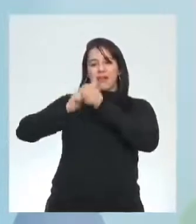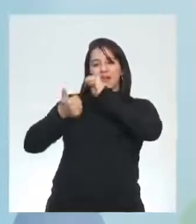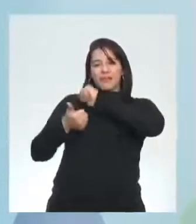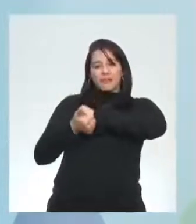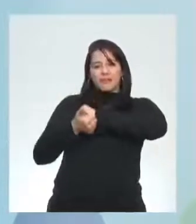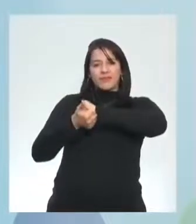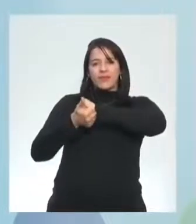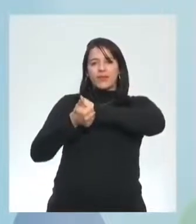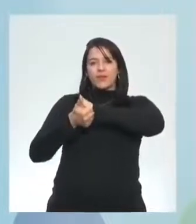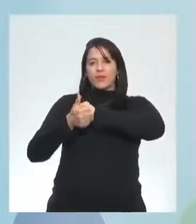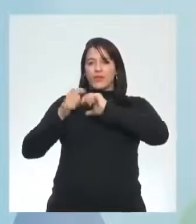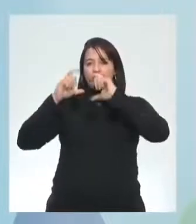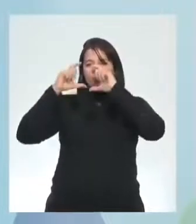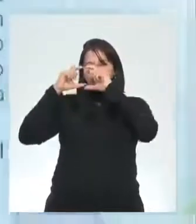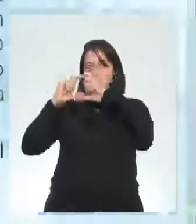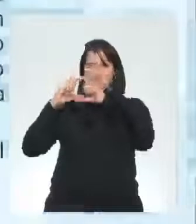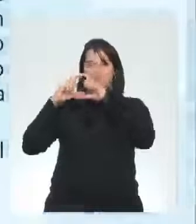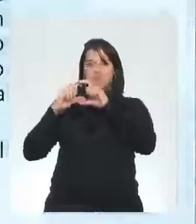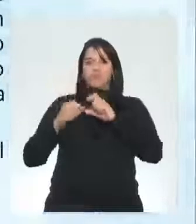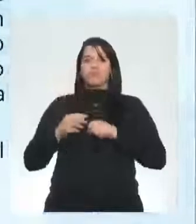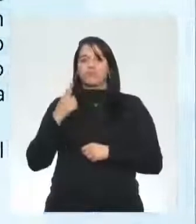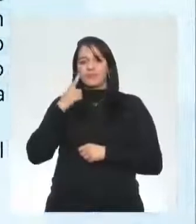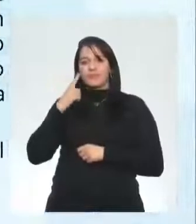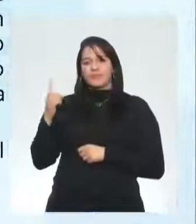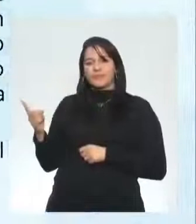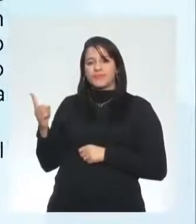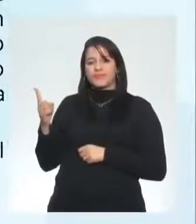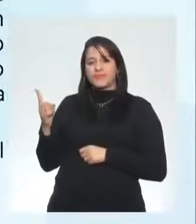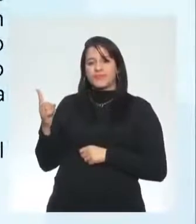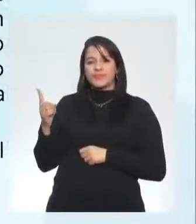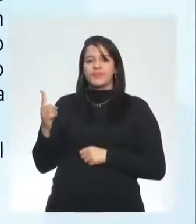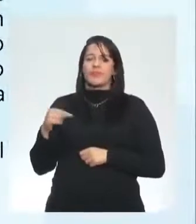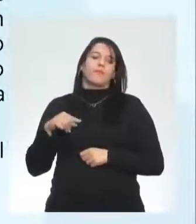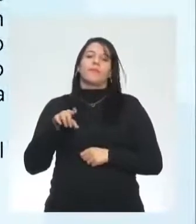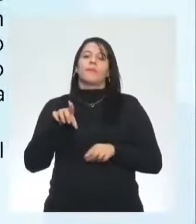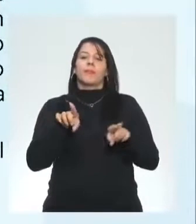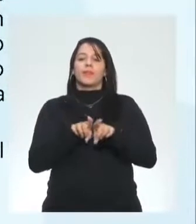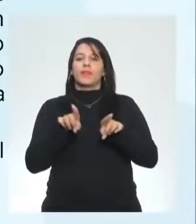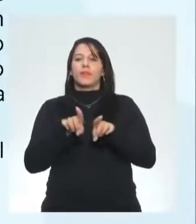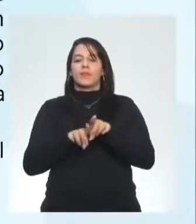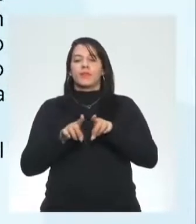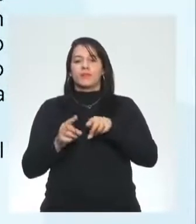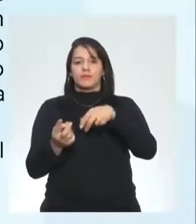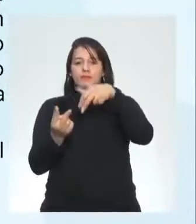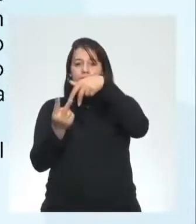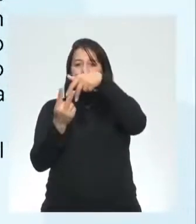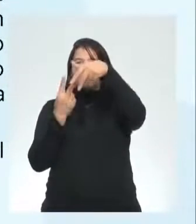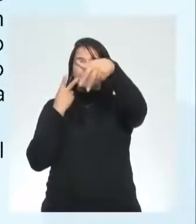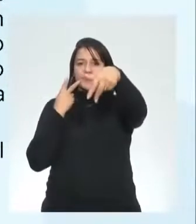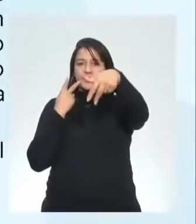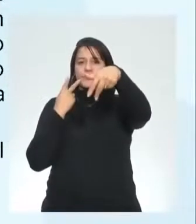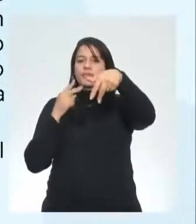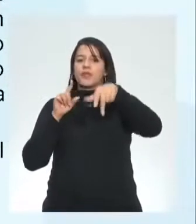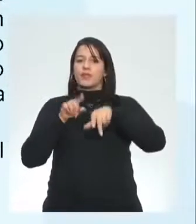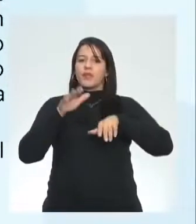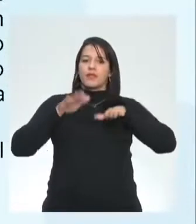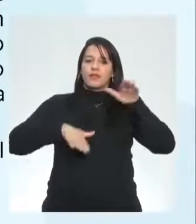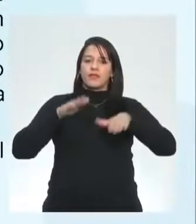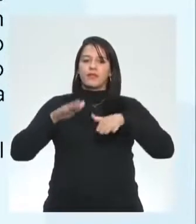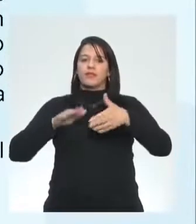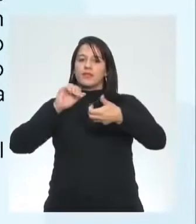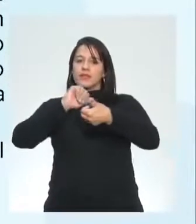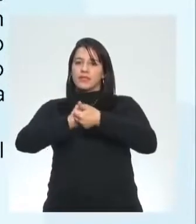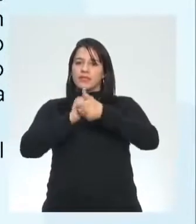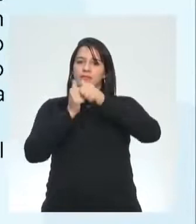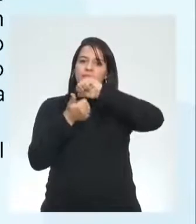à posição. Então, olha só, então as posições dos olhos, elas também, né, com o decorrer do tempo, também se